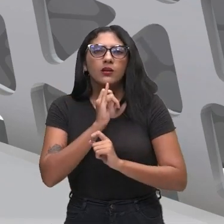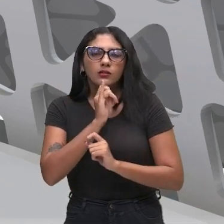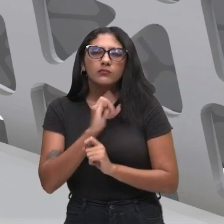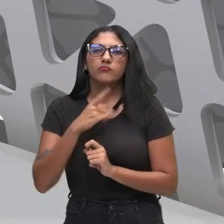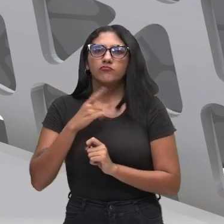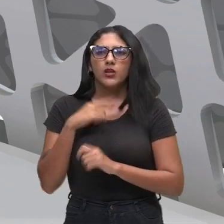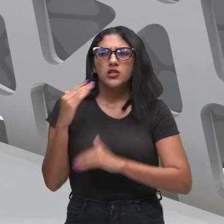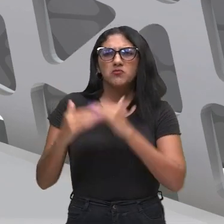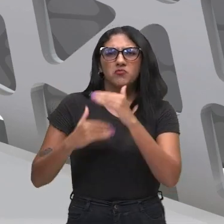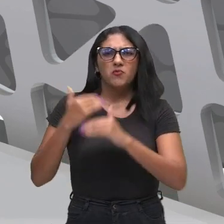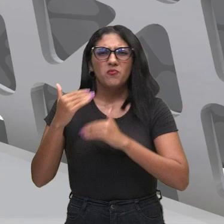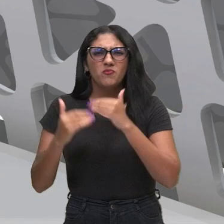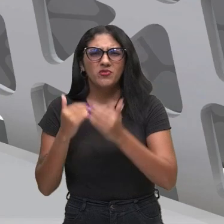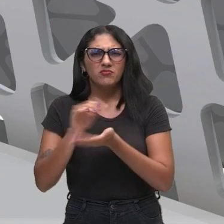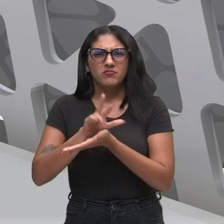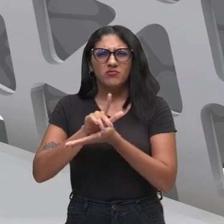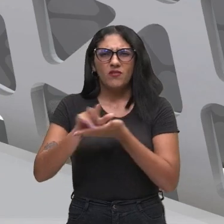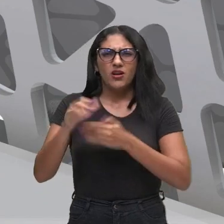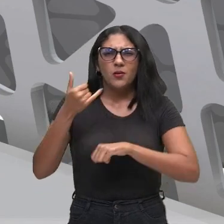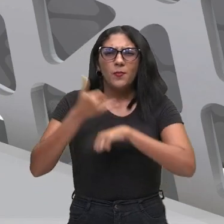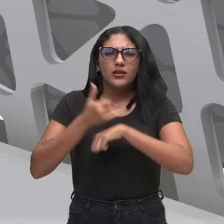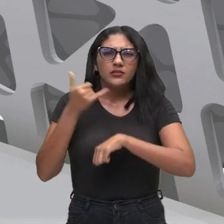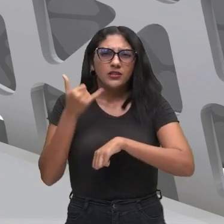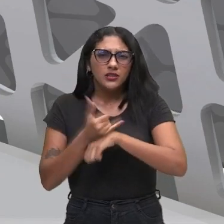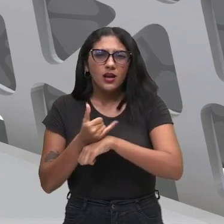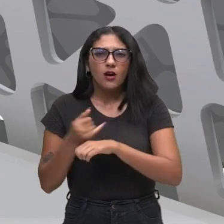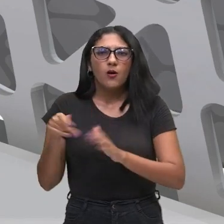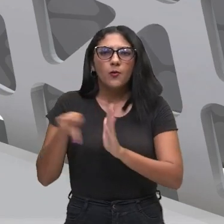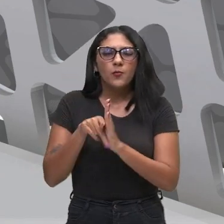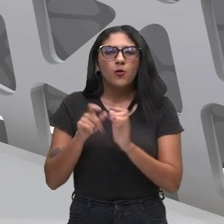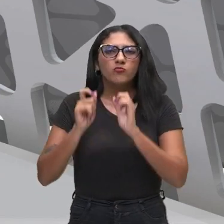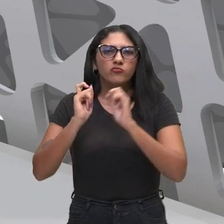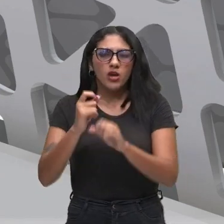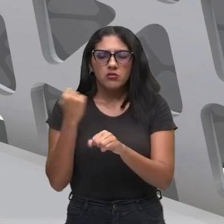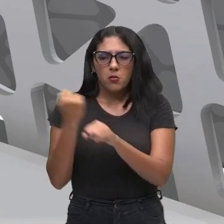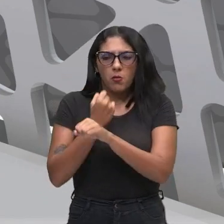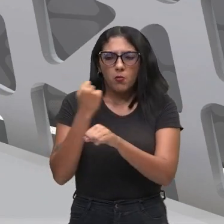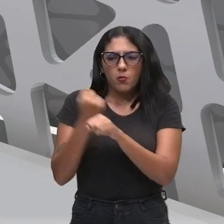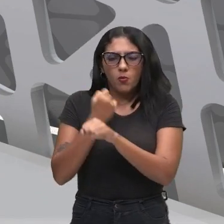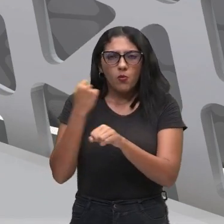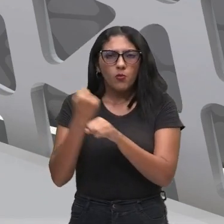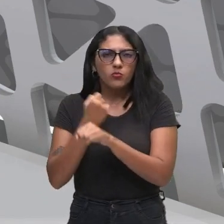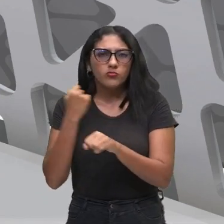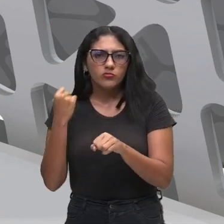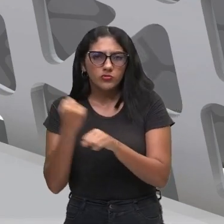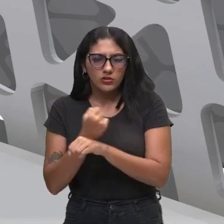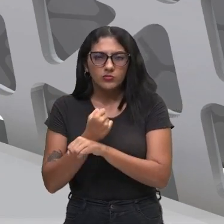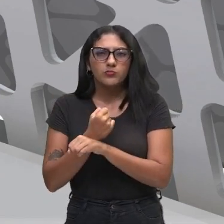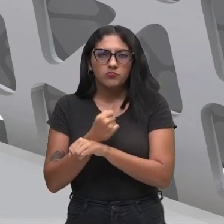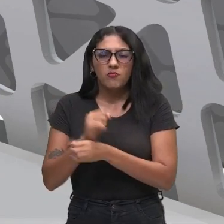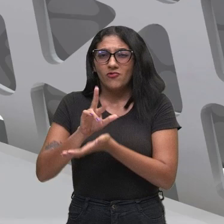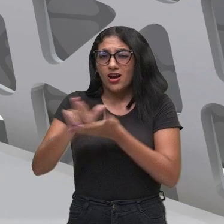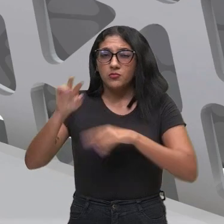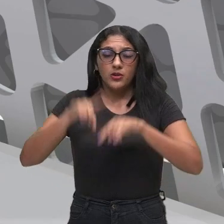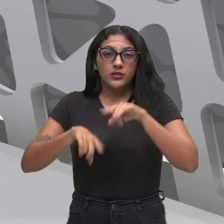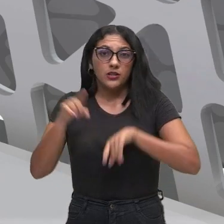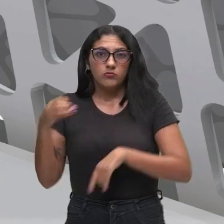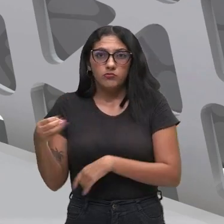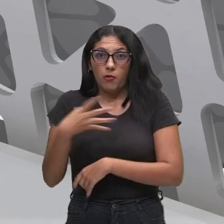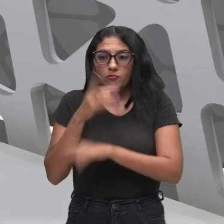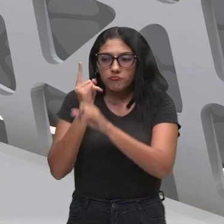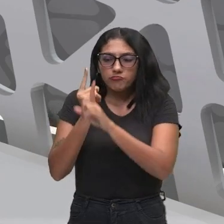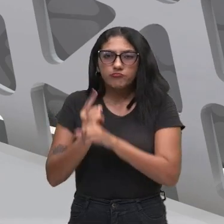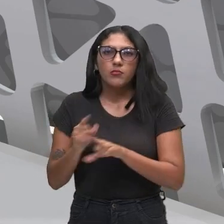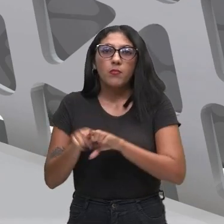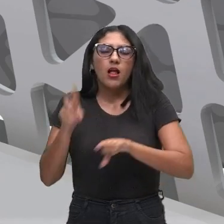de metais que vão também facilitar o processo da construção civil, tá? Novas ligas metálicas vão surgindo. Mas lembre que o aço,